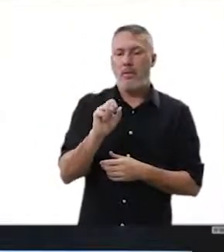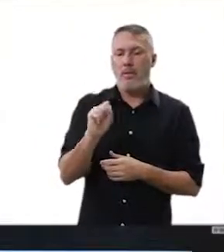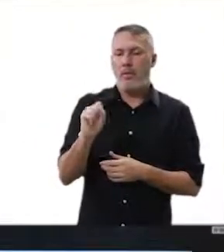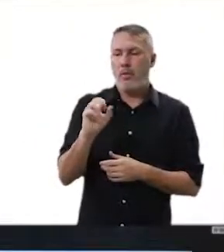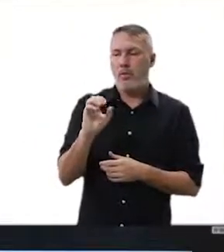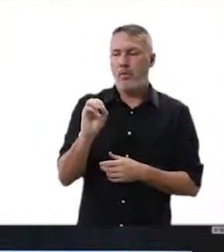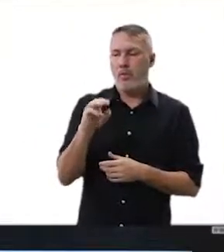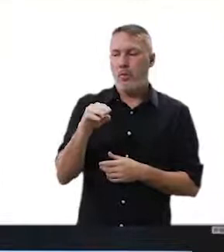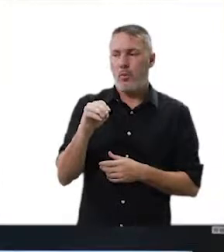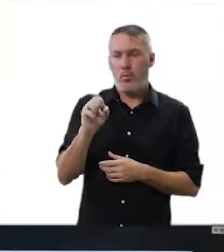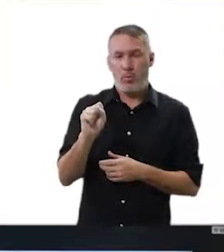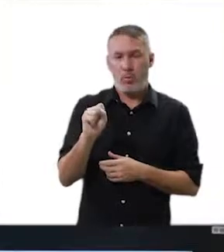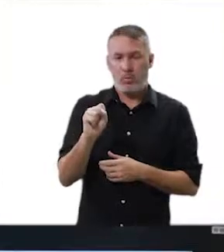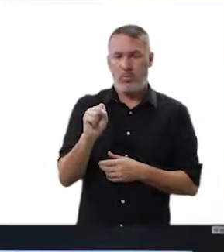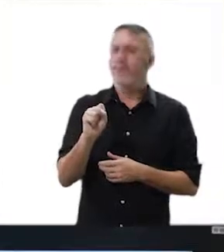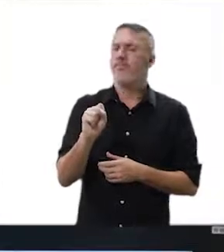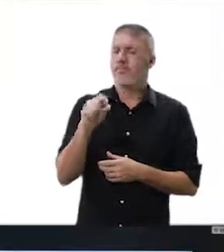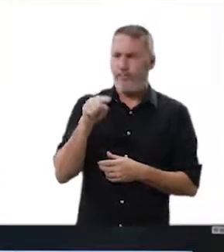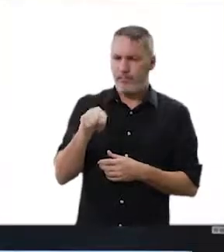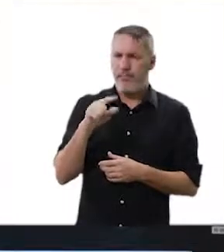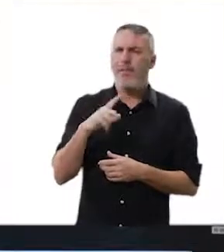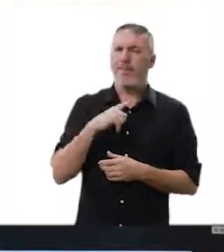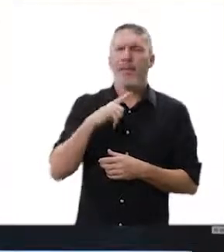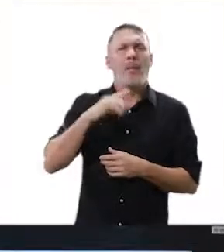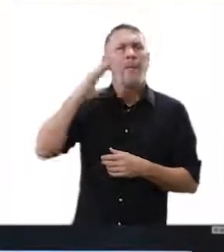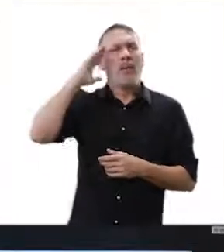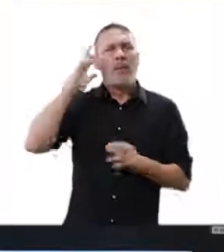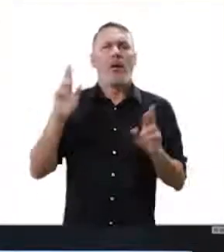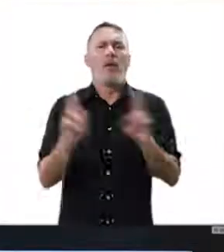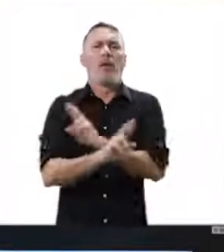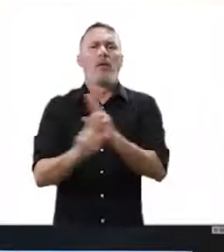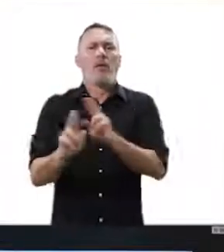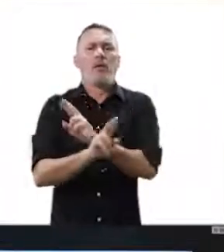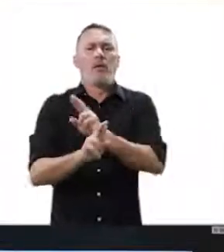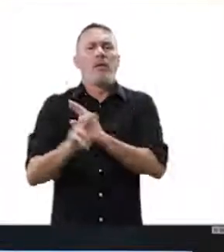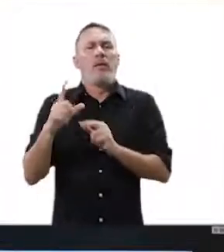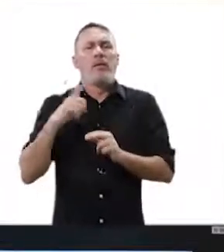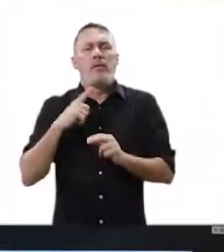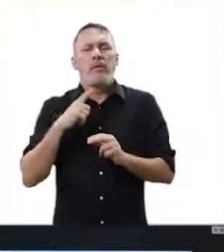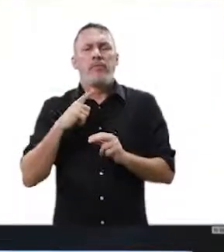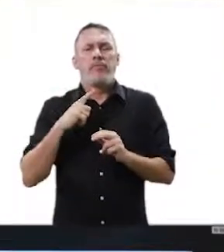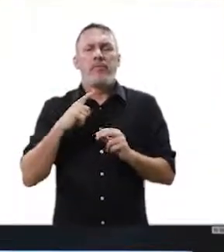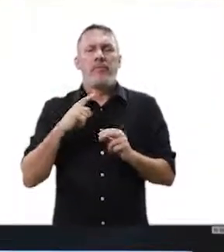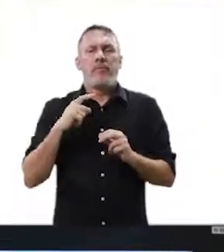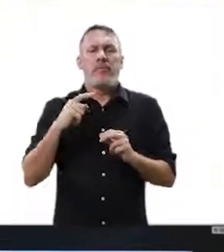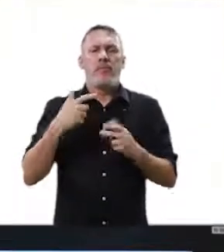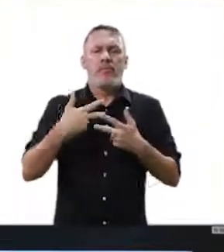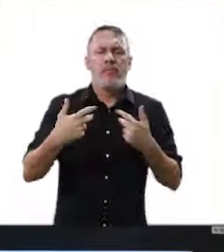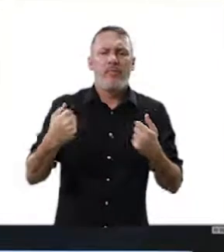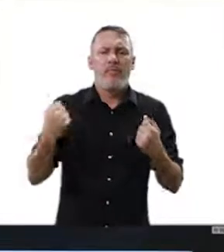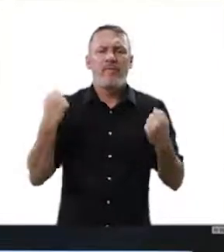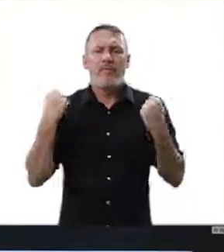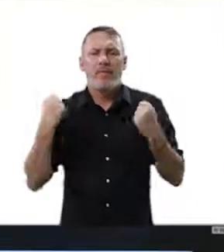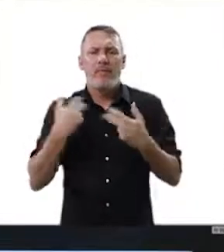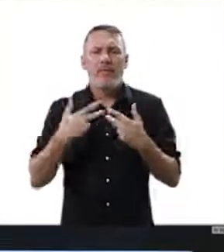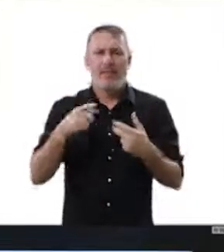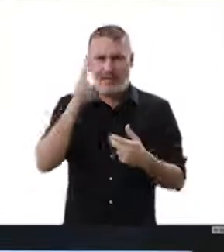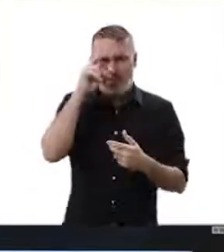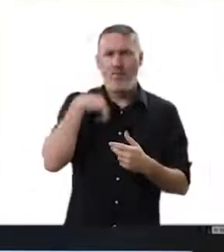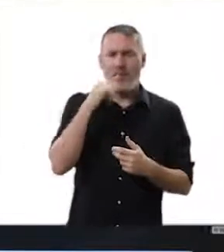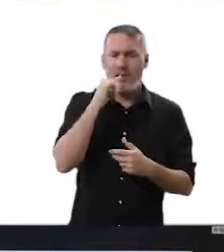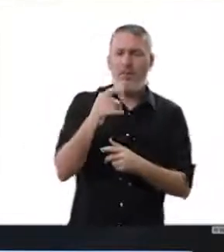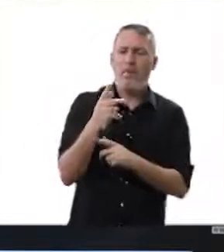O DNA, ele vai formar uma fita de RNA mensageiro, que está ali no meio do ribossomo, ó, representada de